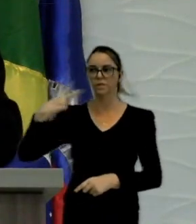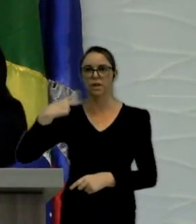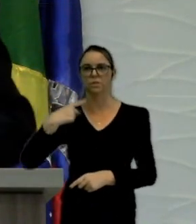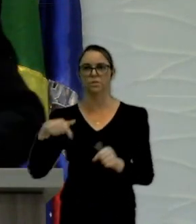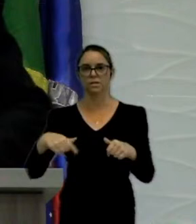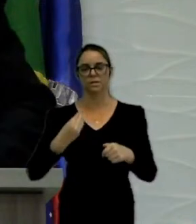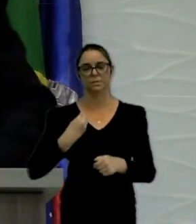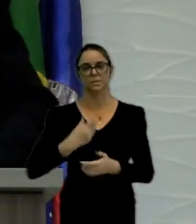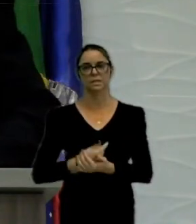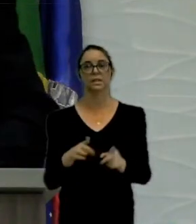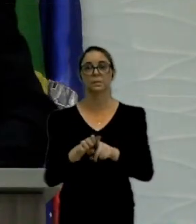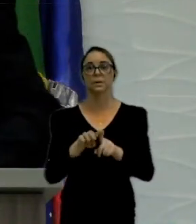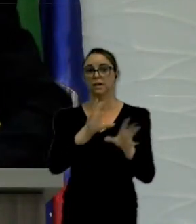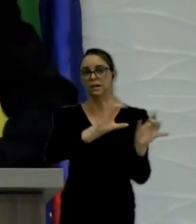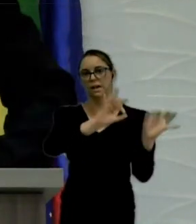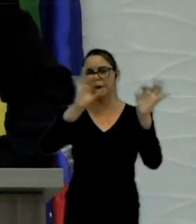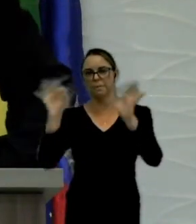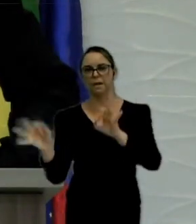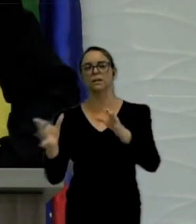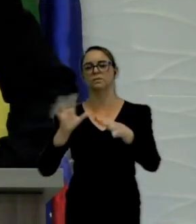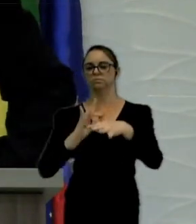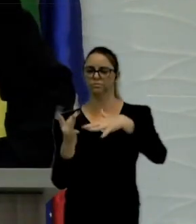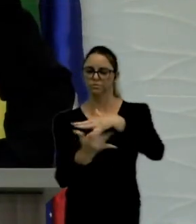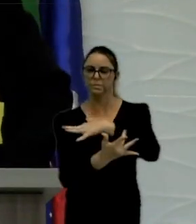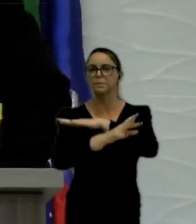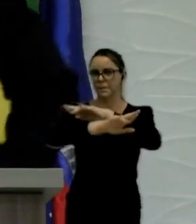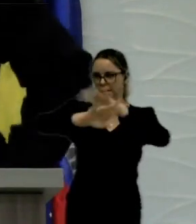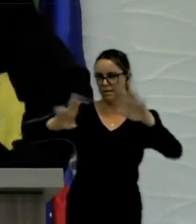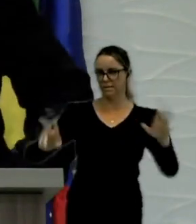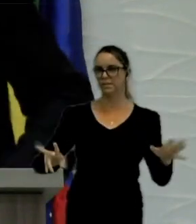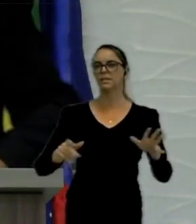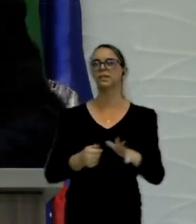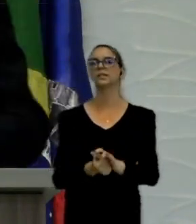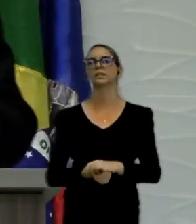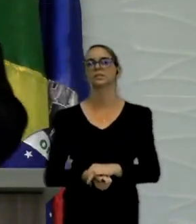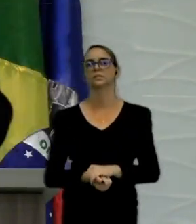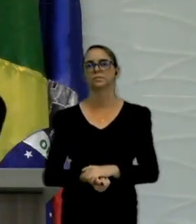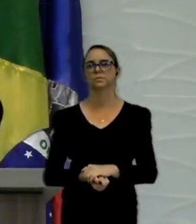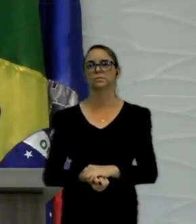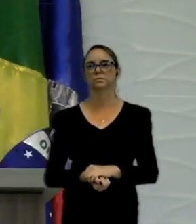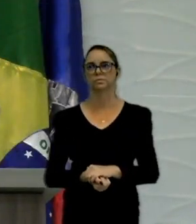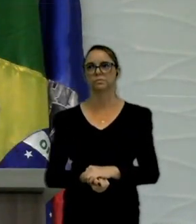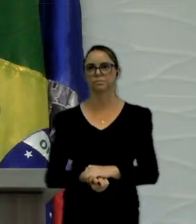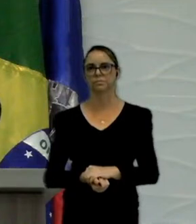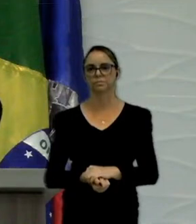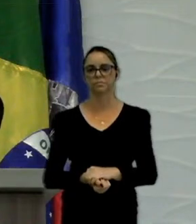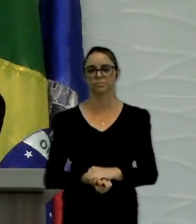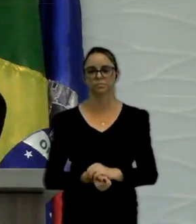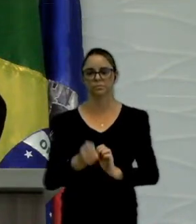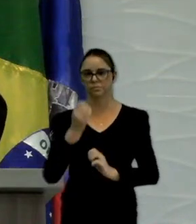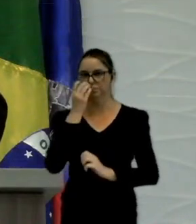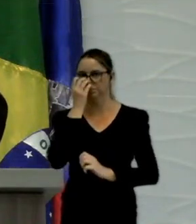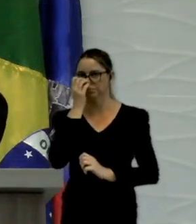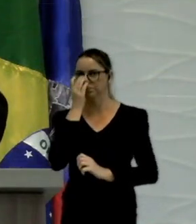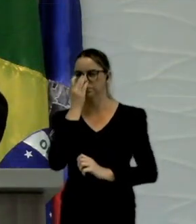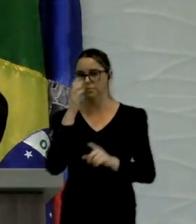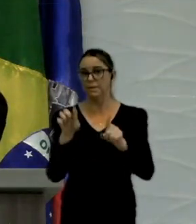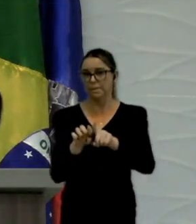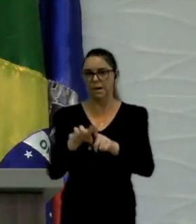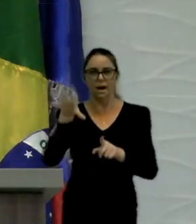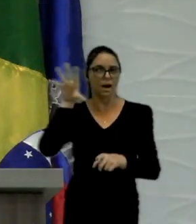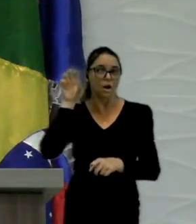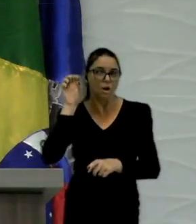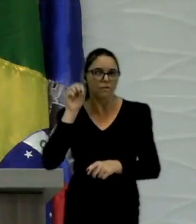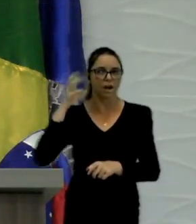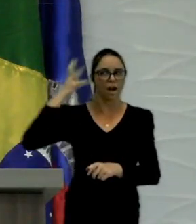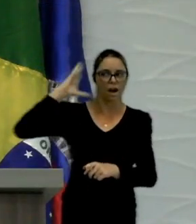assiste através da TV Câmara, TV Diário, TV SB Una, Blog Jardim do Agreste, Blog da Cidade, nos escuta através da Rádio São Bento